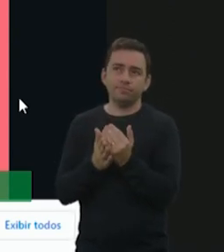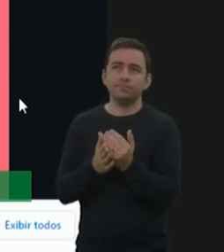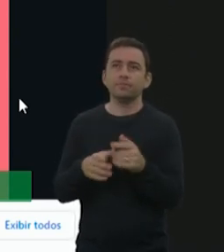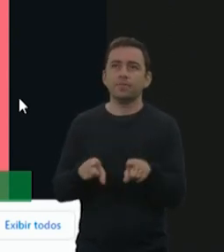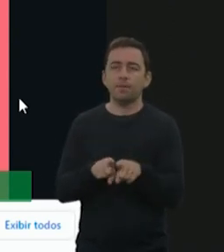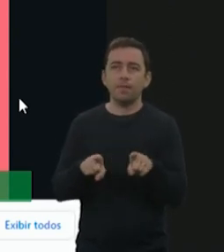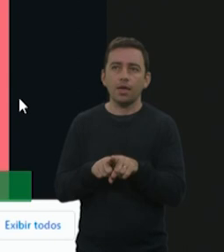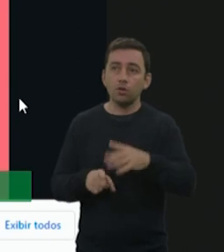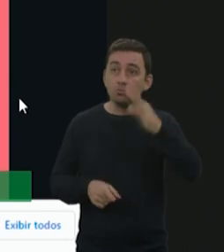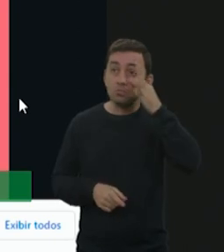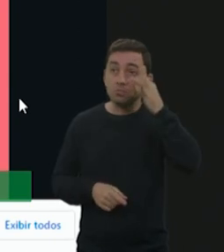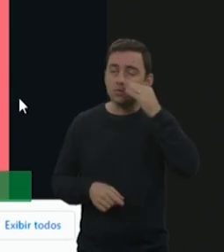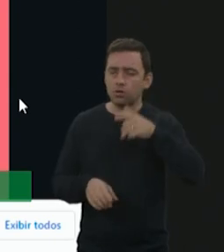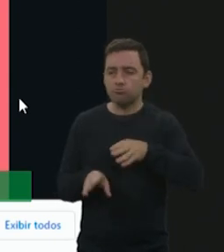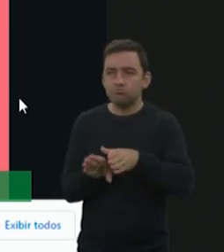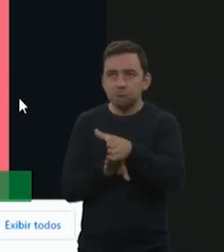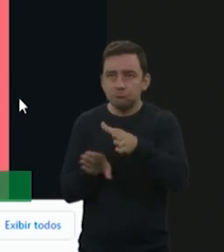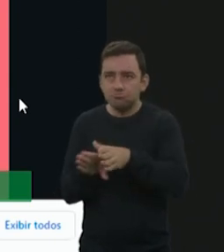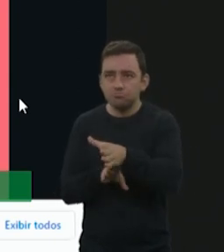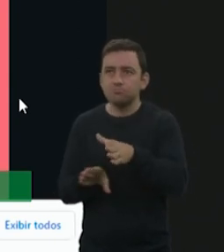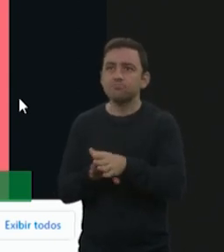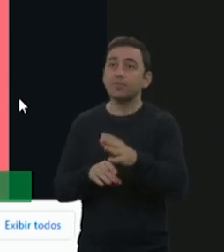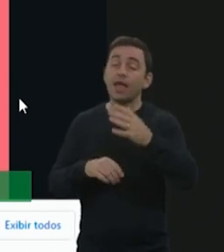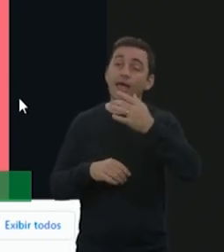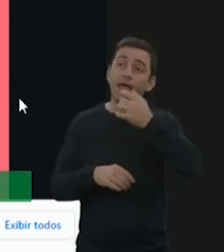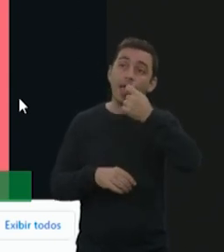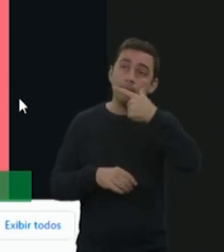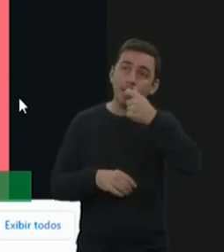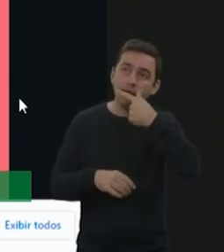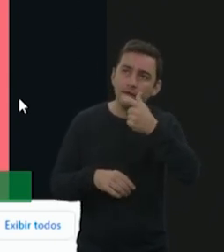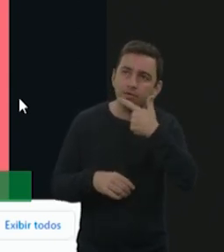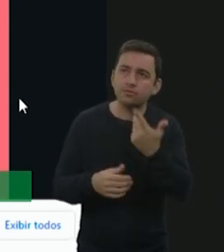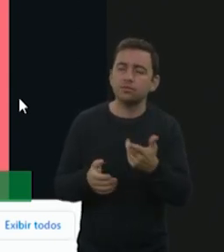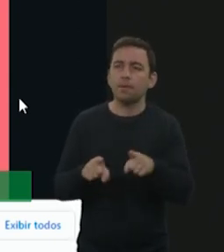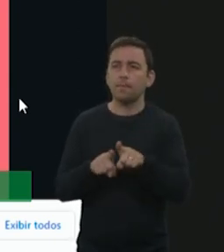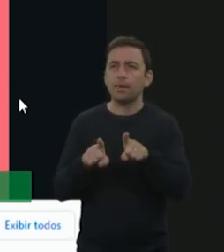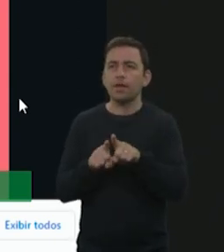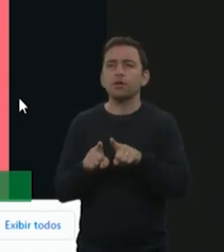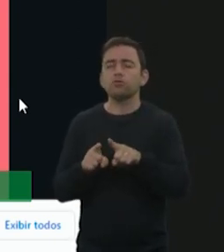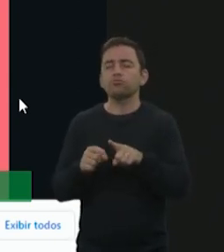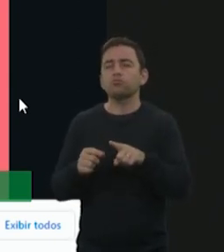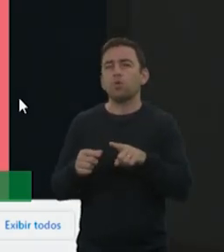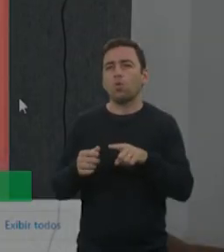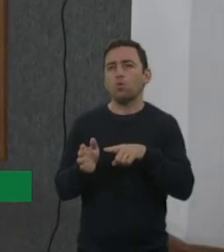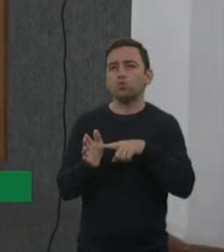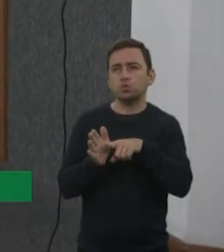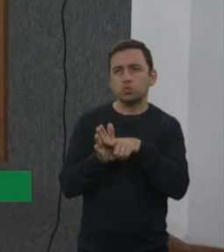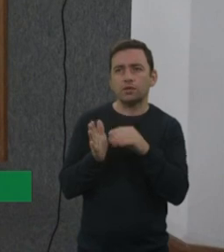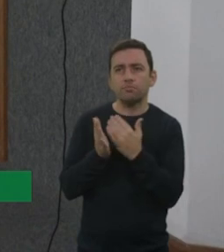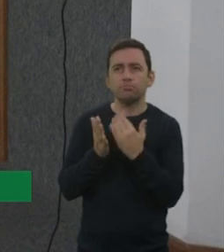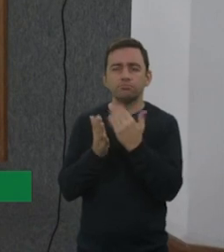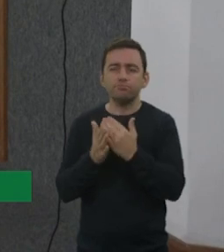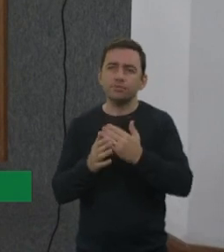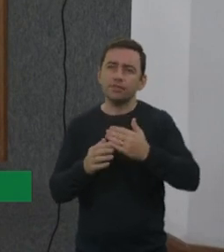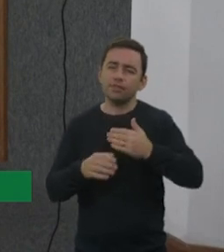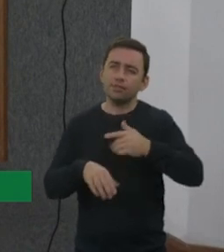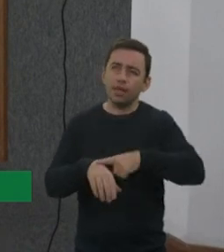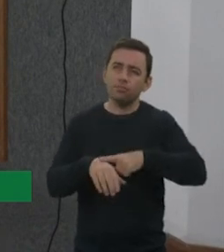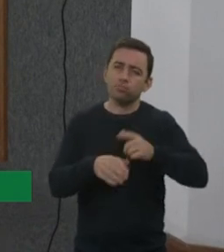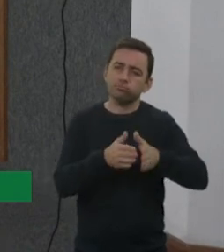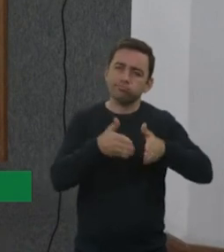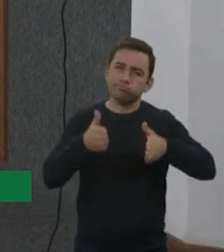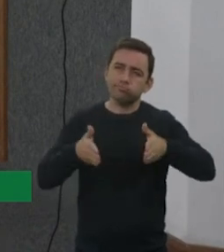eles recebem as orientações, os medicamentos e as consultas periódicas. E lá tem uma equipe multidisciplinar, com nutricionista, assistente